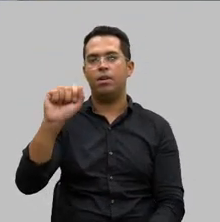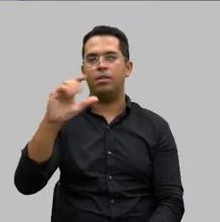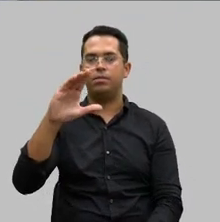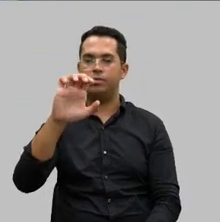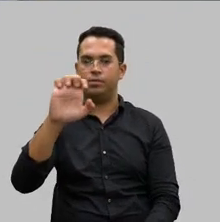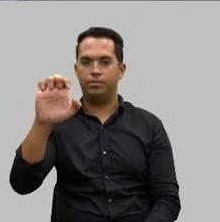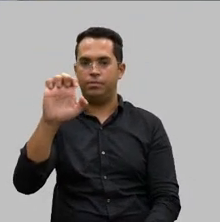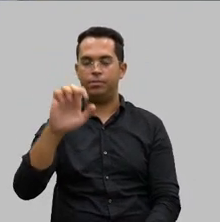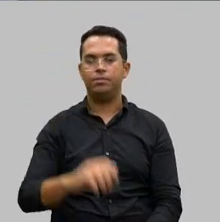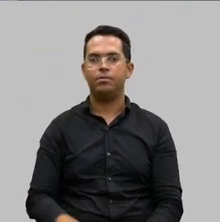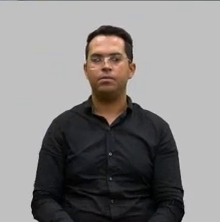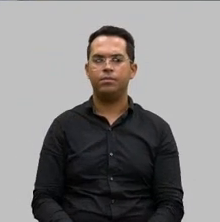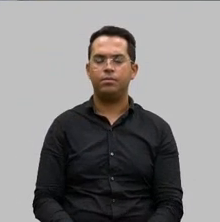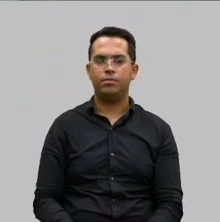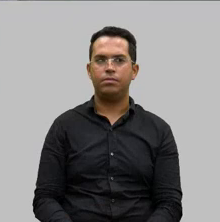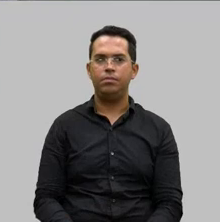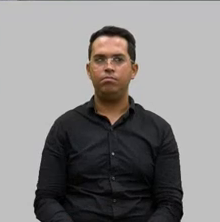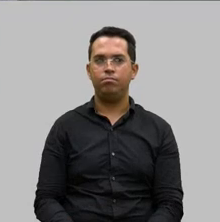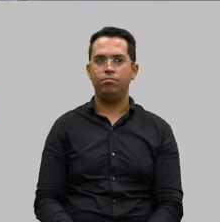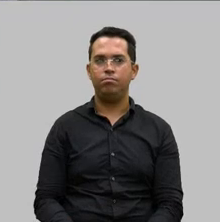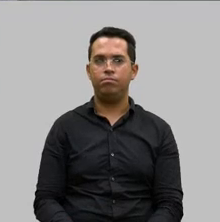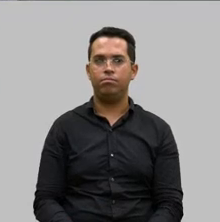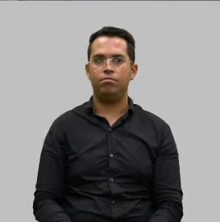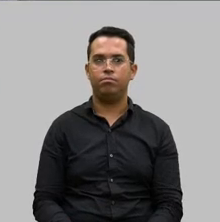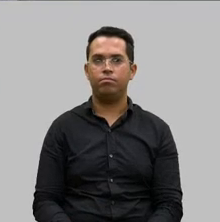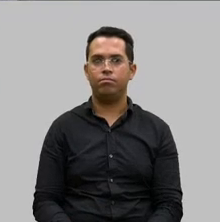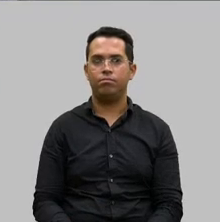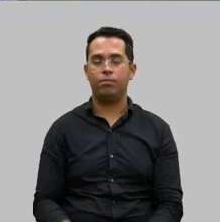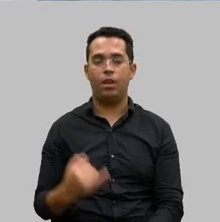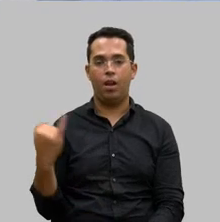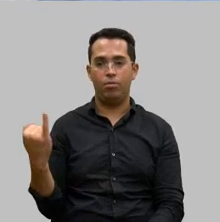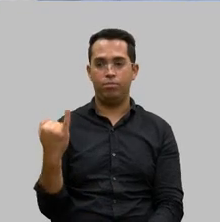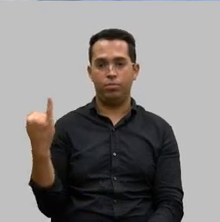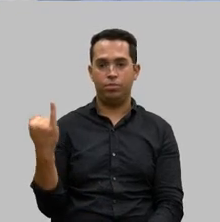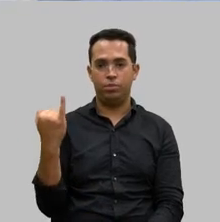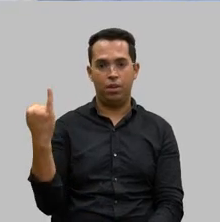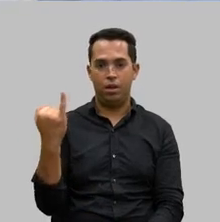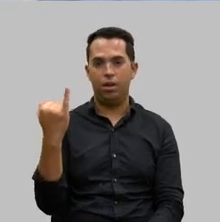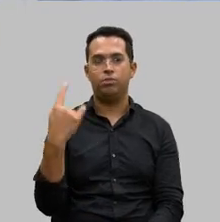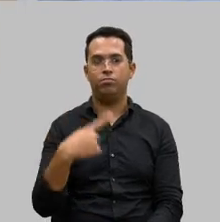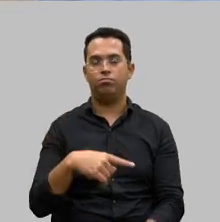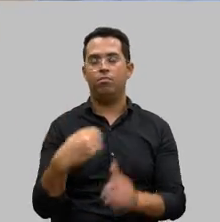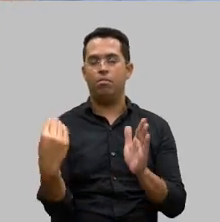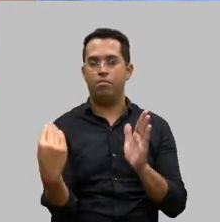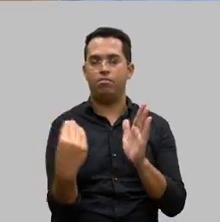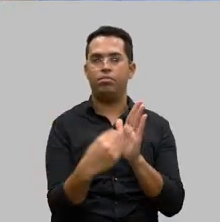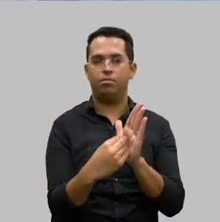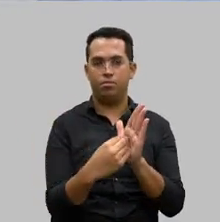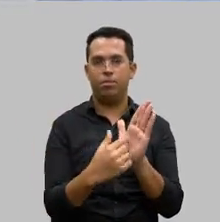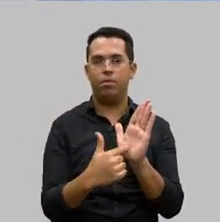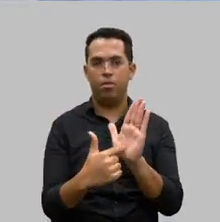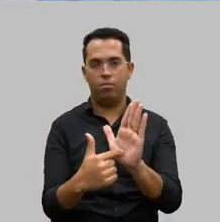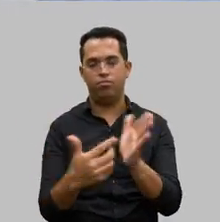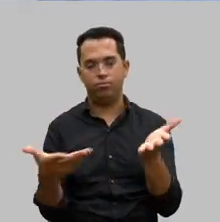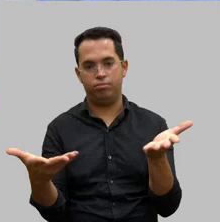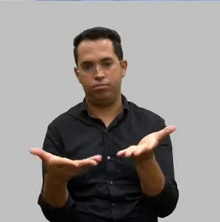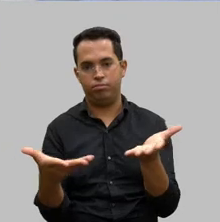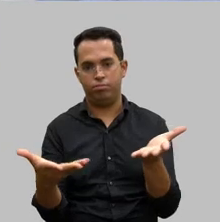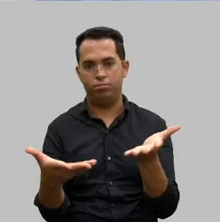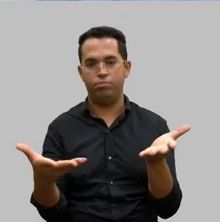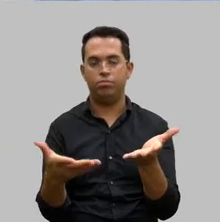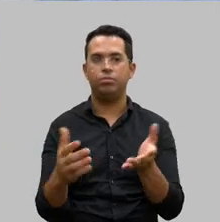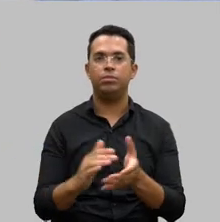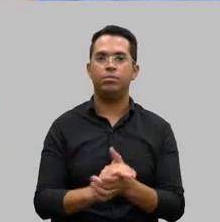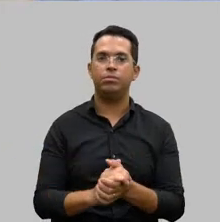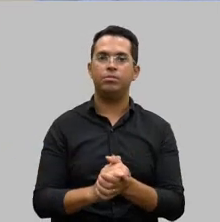importante né deixar registrada essa participação das políticas públicas municipais que se alguém hoje ainda está estendendo as mãos